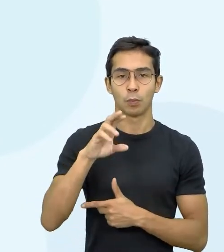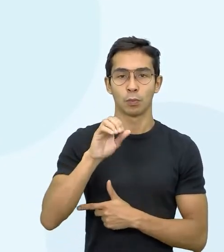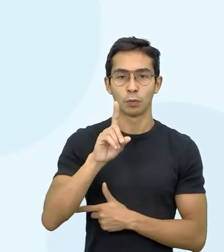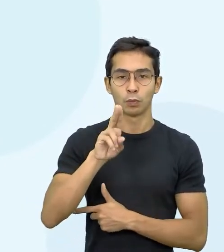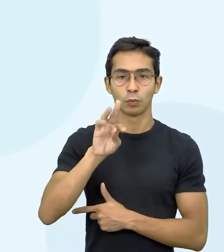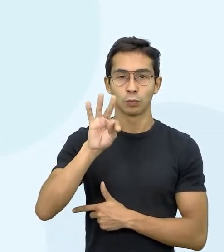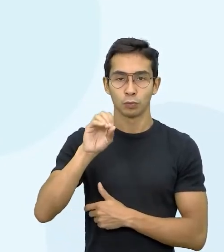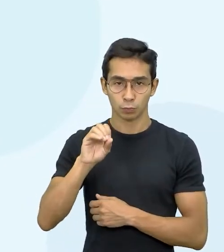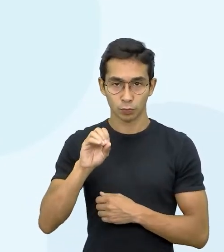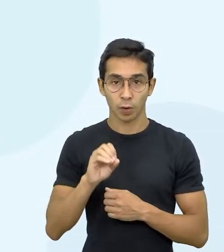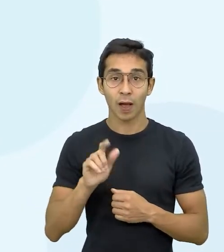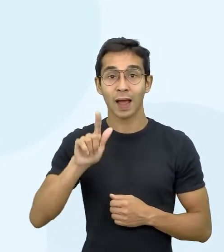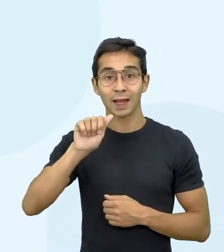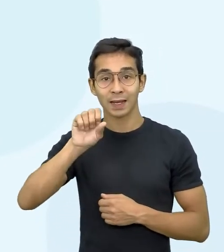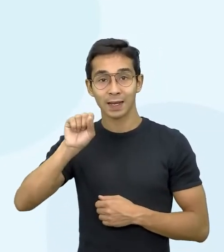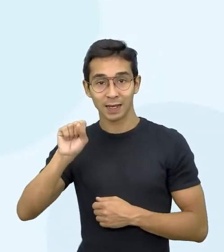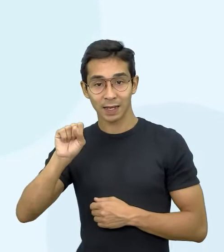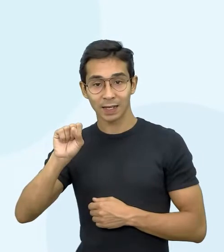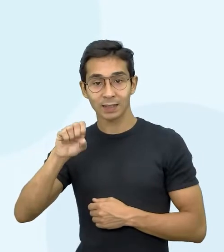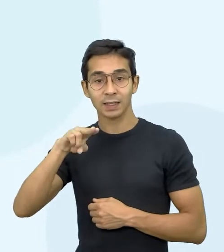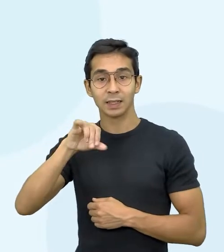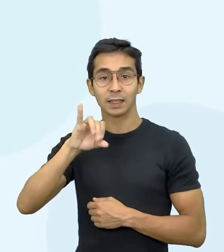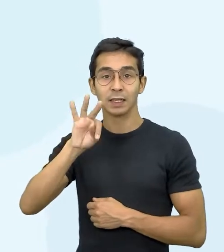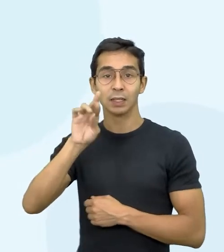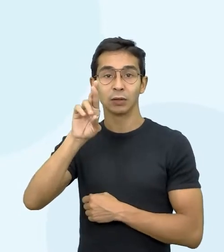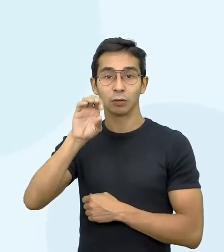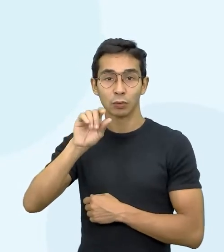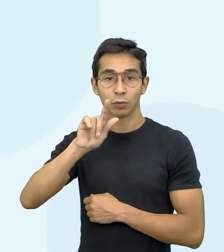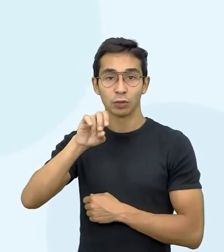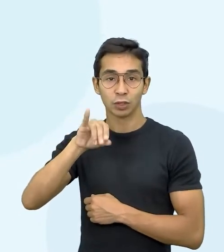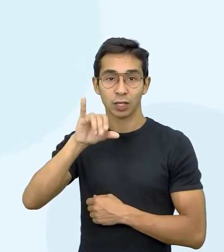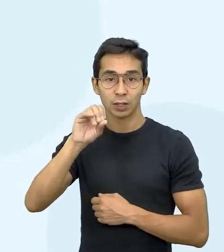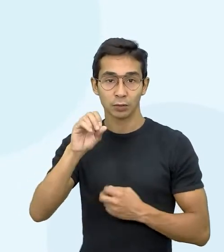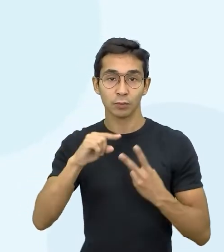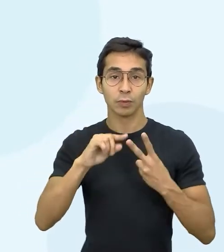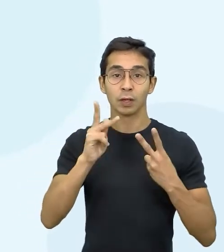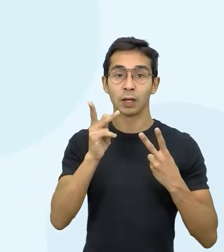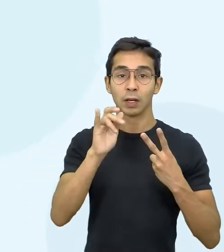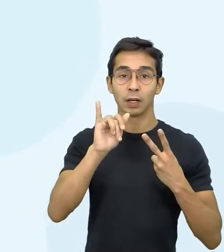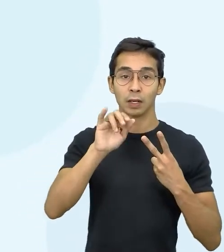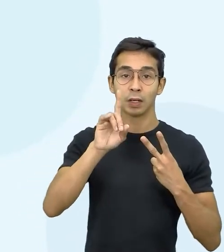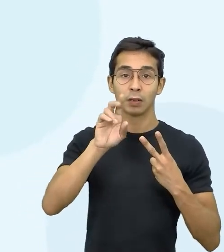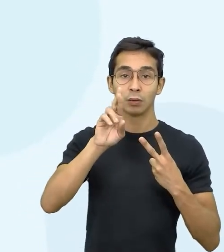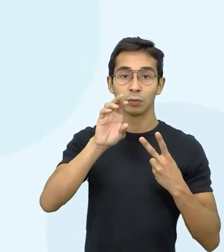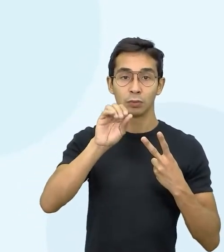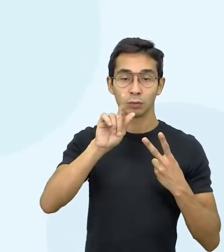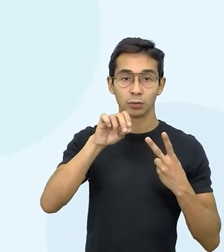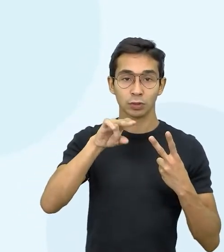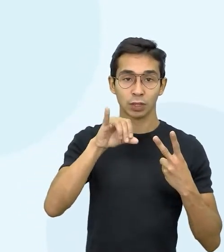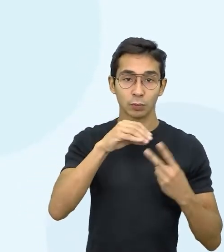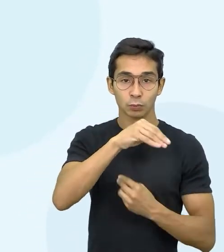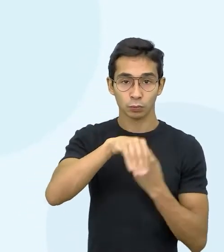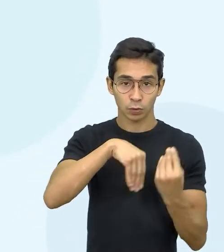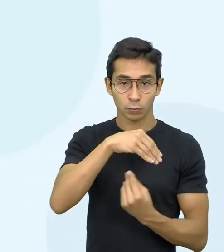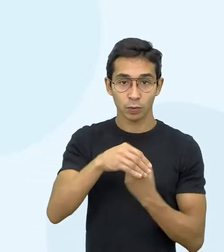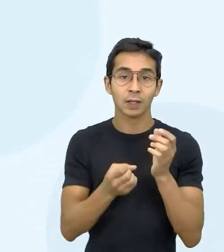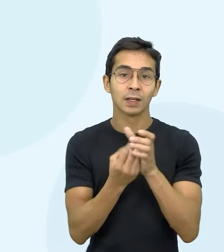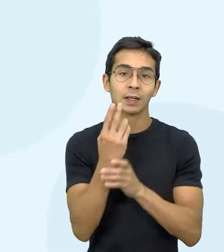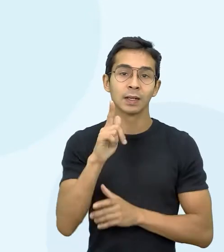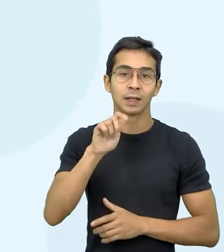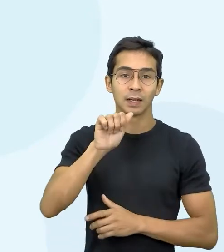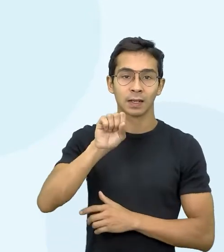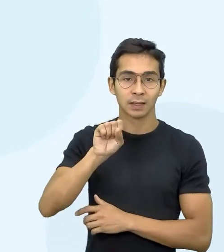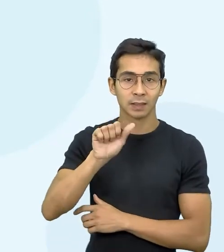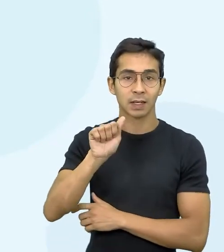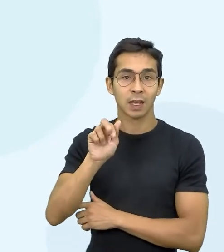com o gás hidrogênio e produzi o gás amônia, certo? E aí só tinha um único produto e eu coloquei a concentração